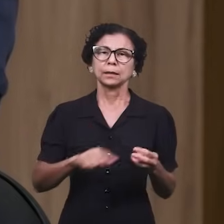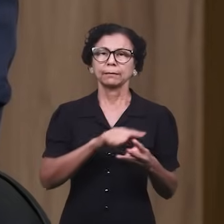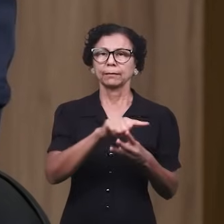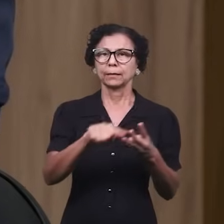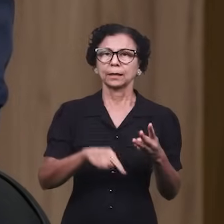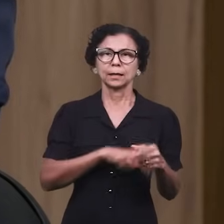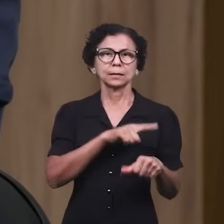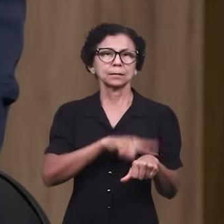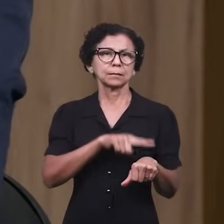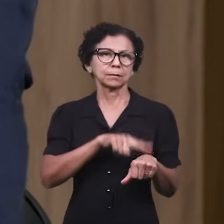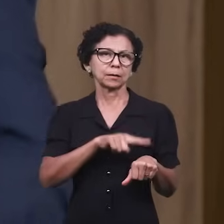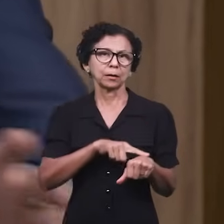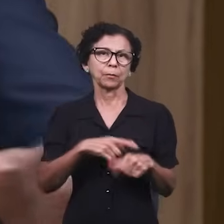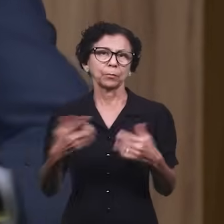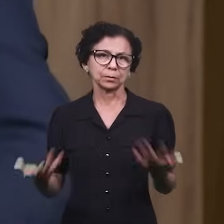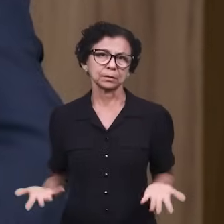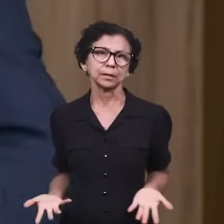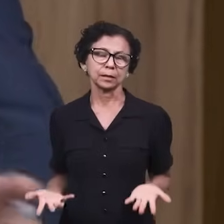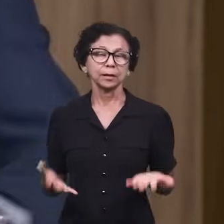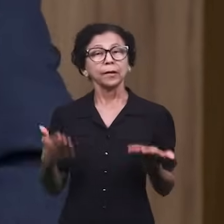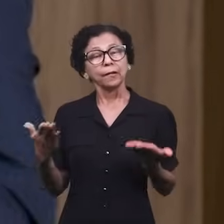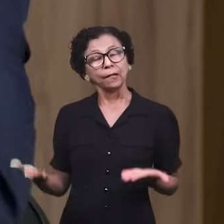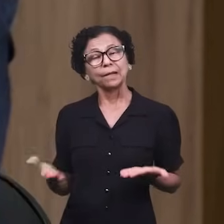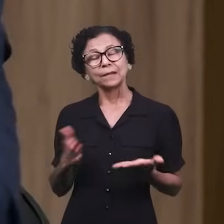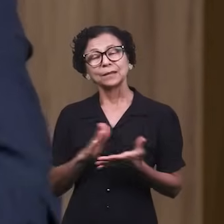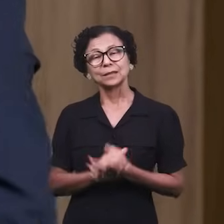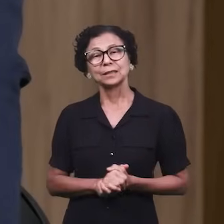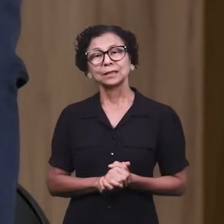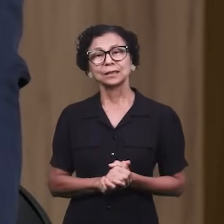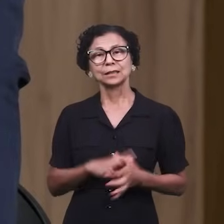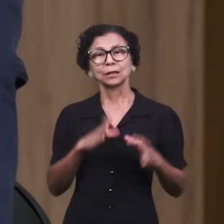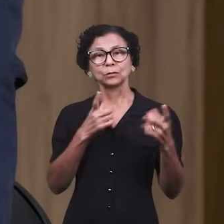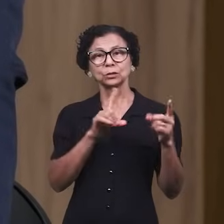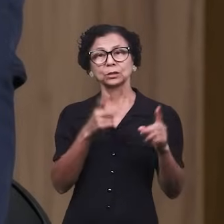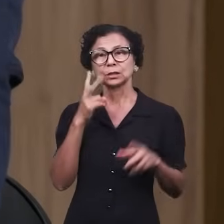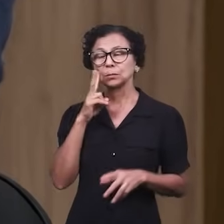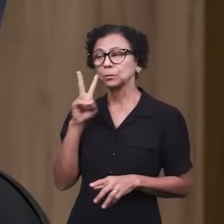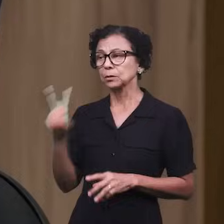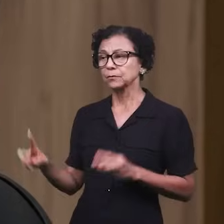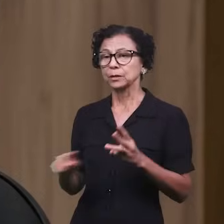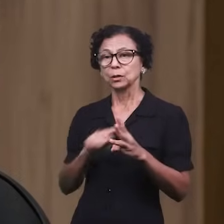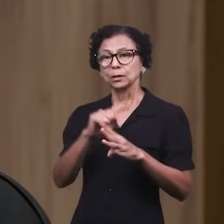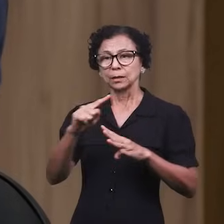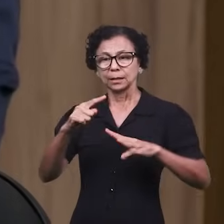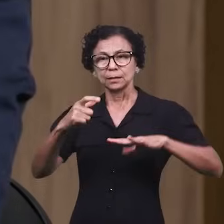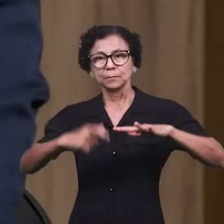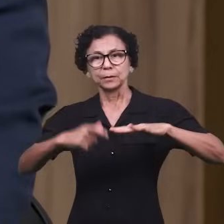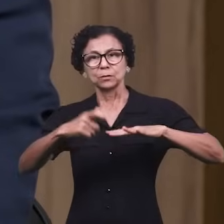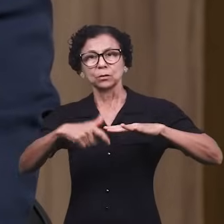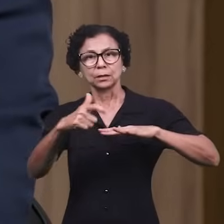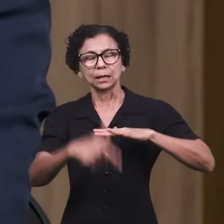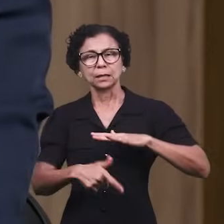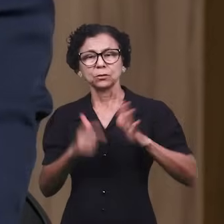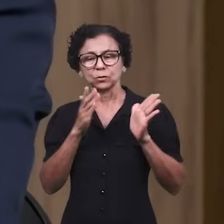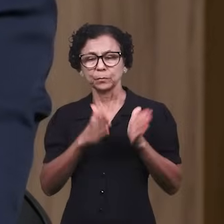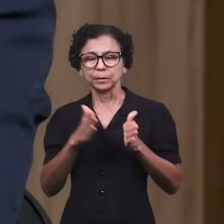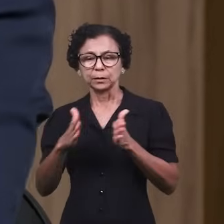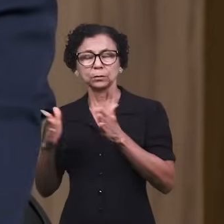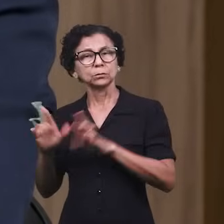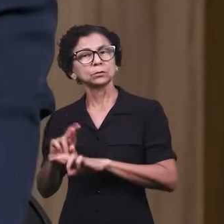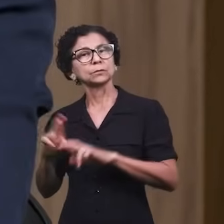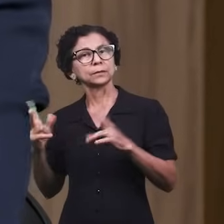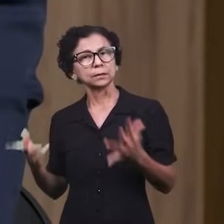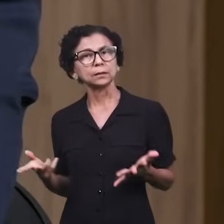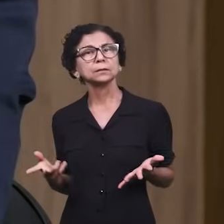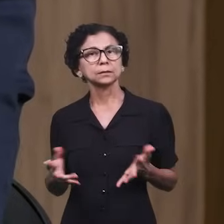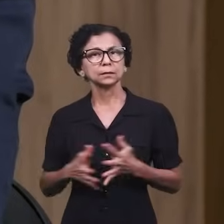o pastor Tiago também, ele traz de tempos diferentes para o mesmo momento, né? Que o